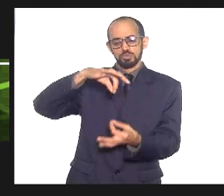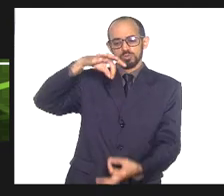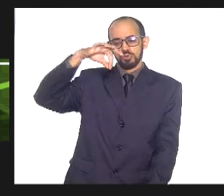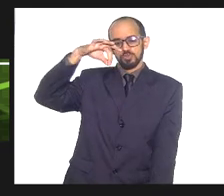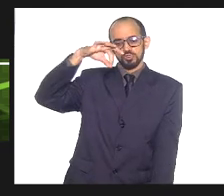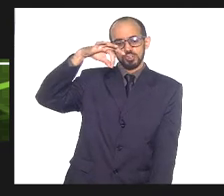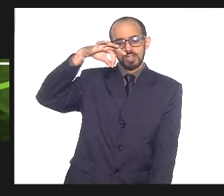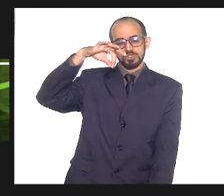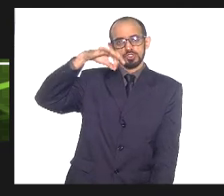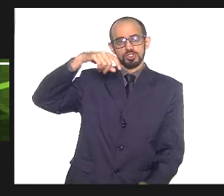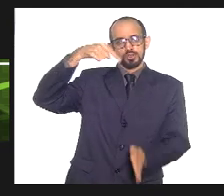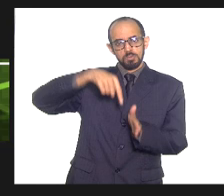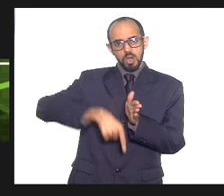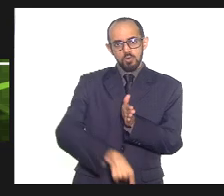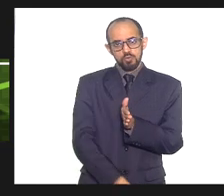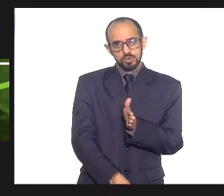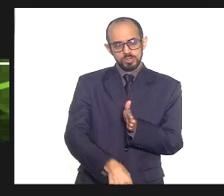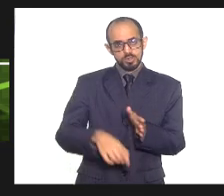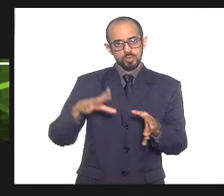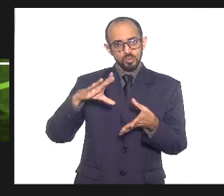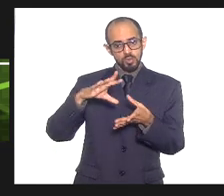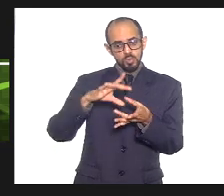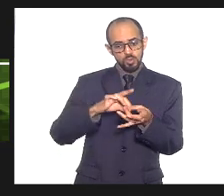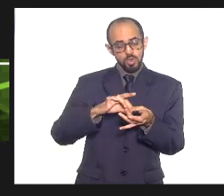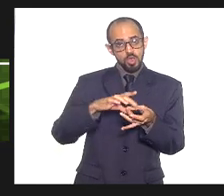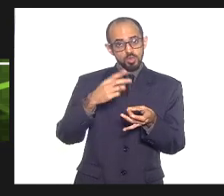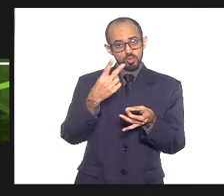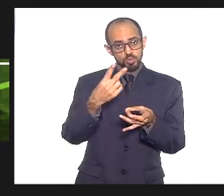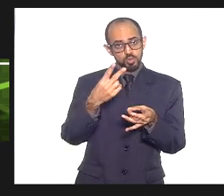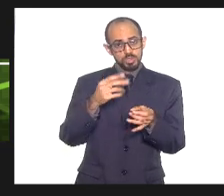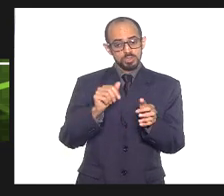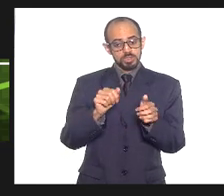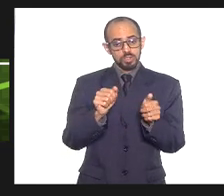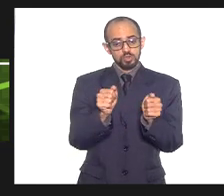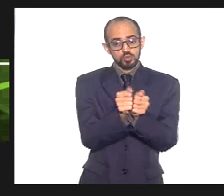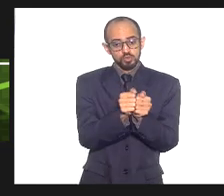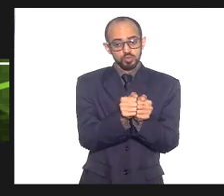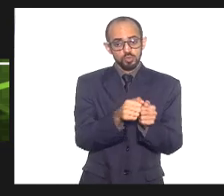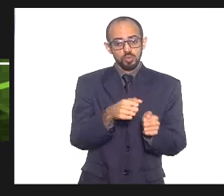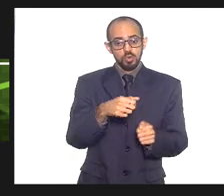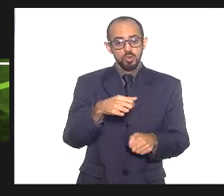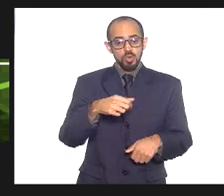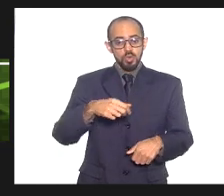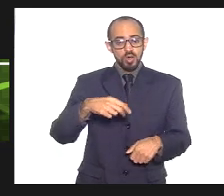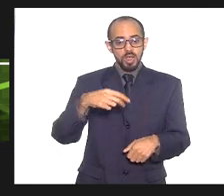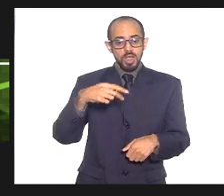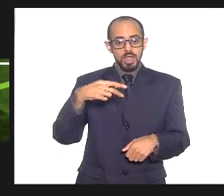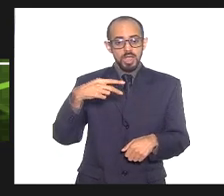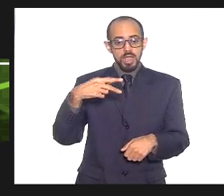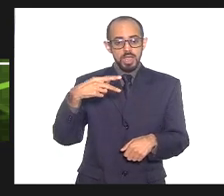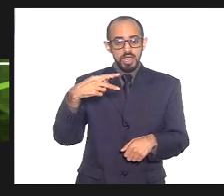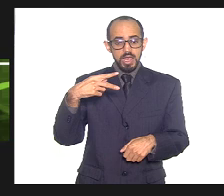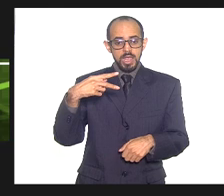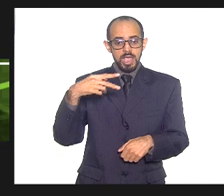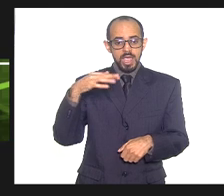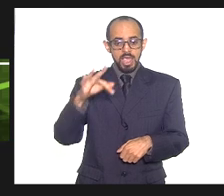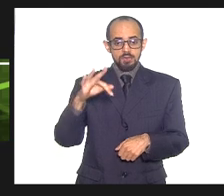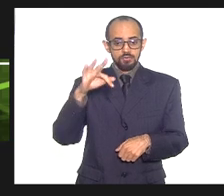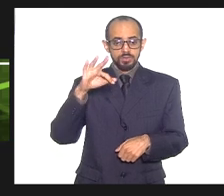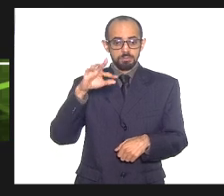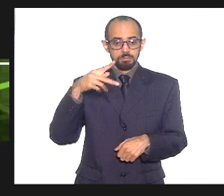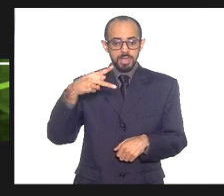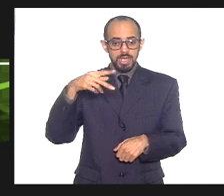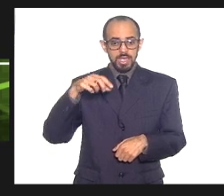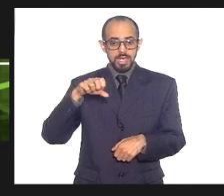produção que se interconectam com um FPSO localizado de forma central no campo. FPSO para o